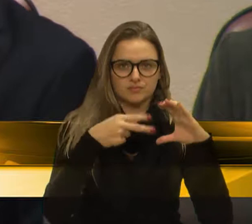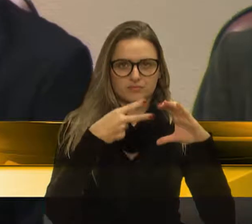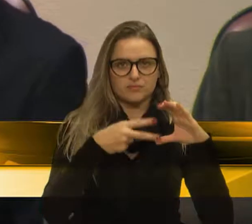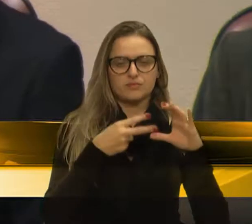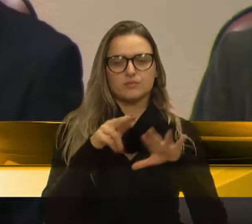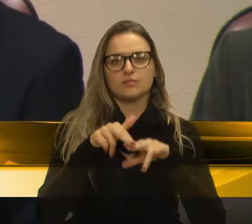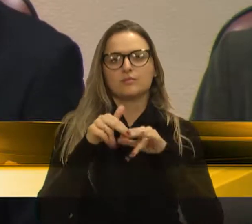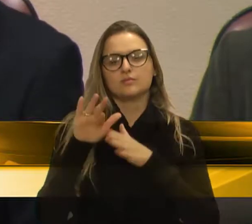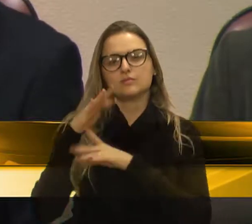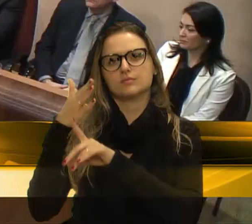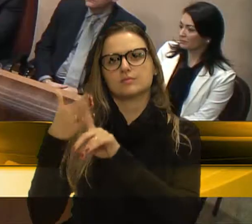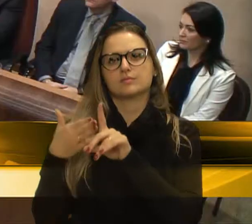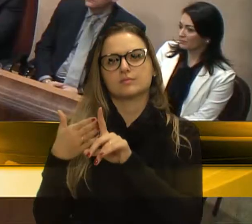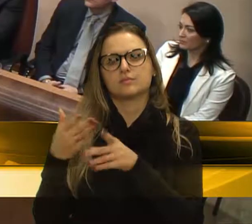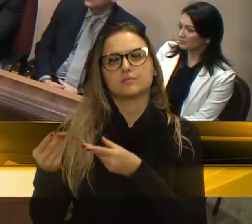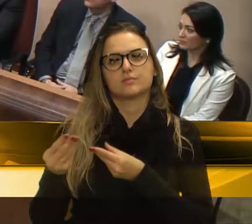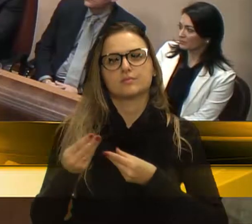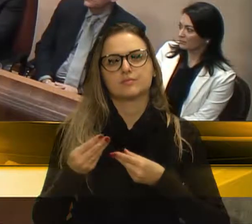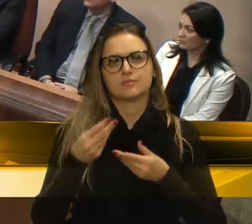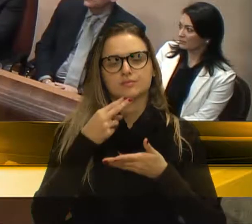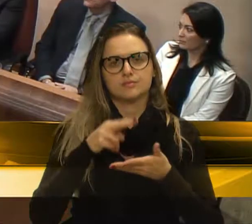homenagem.